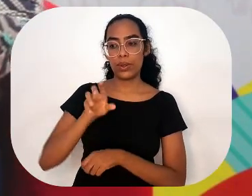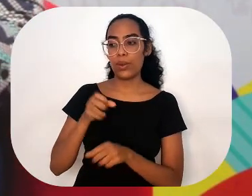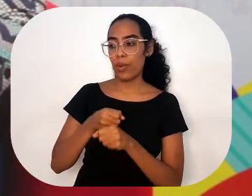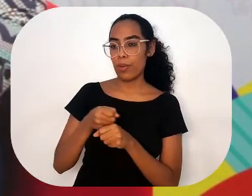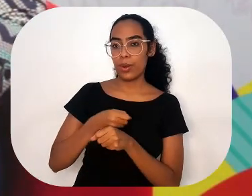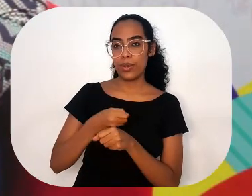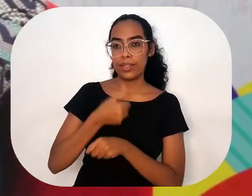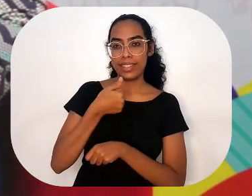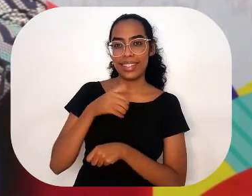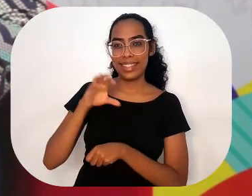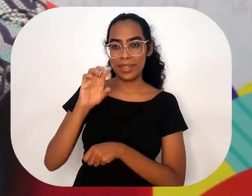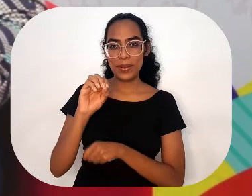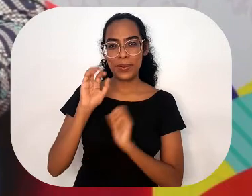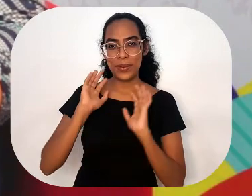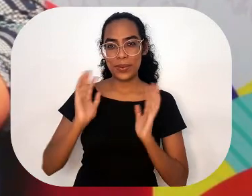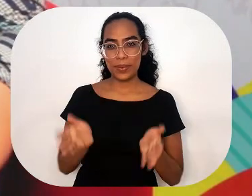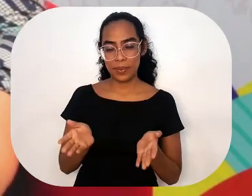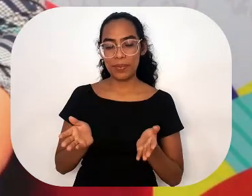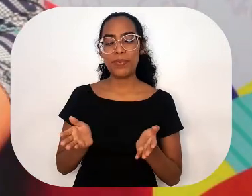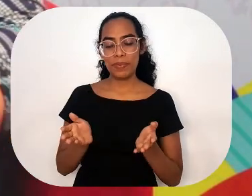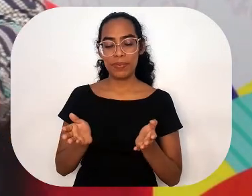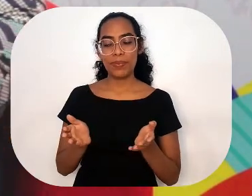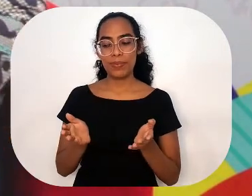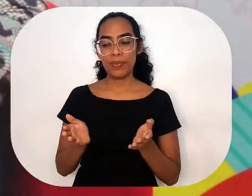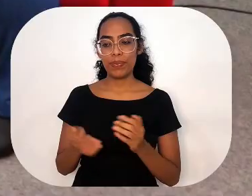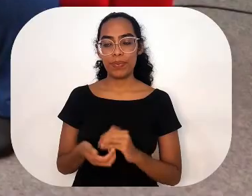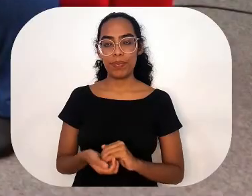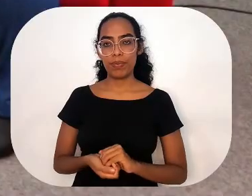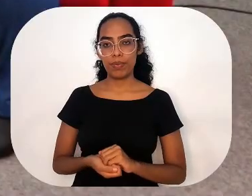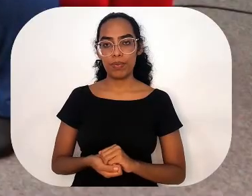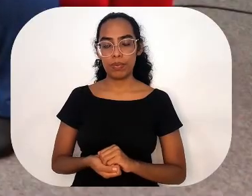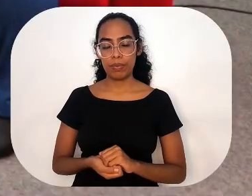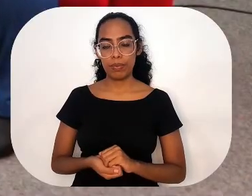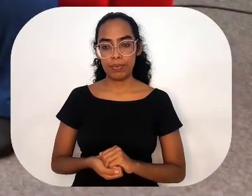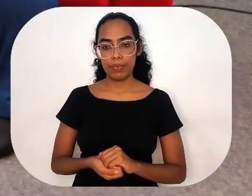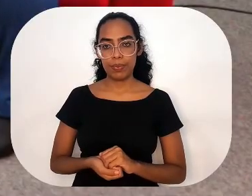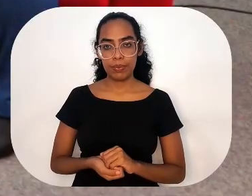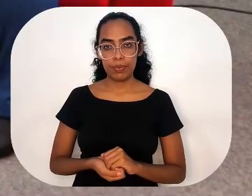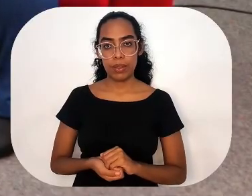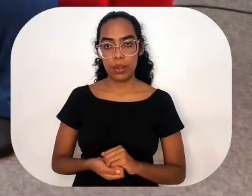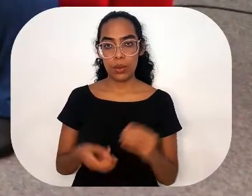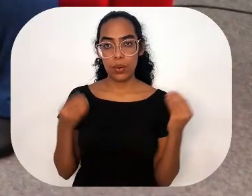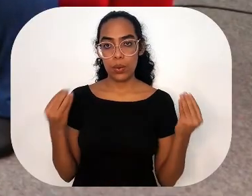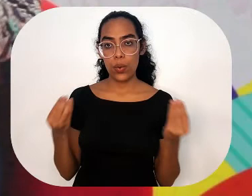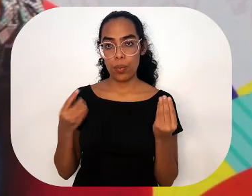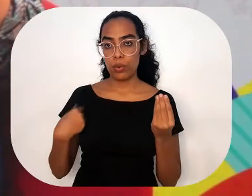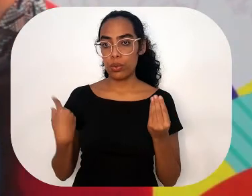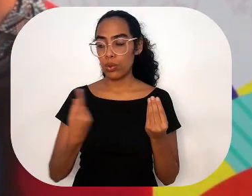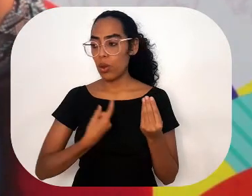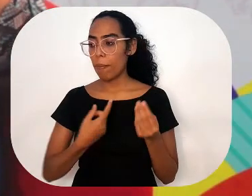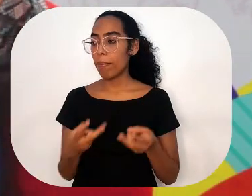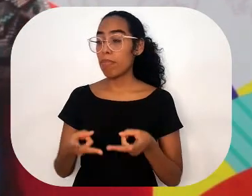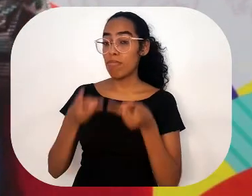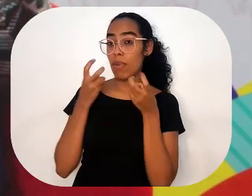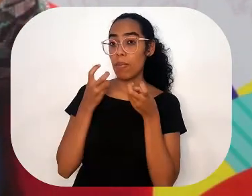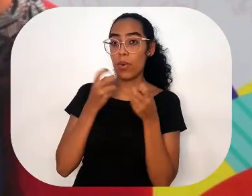10 anos né já são aí 10 anos de trabalho e como que a gente tem feito